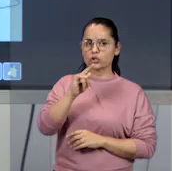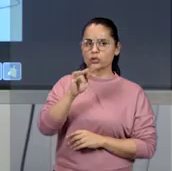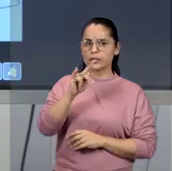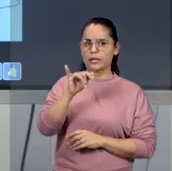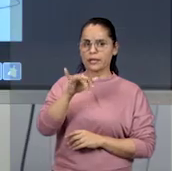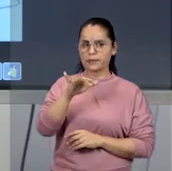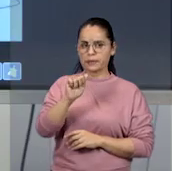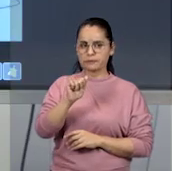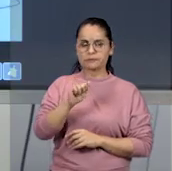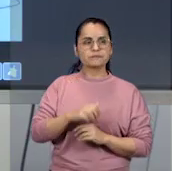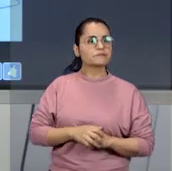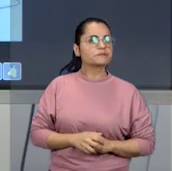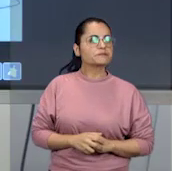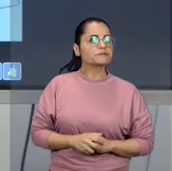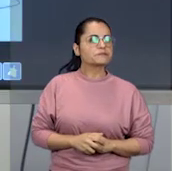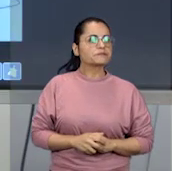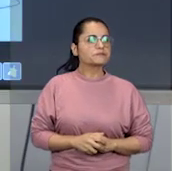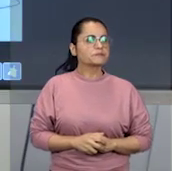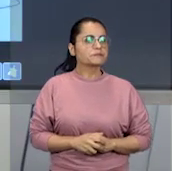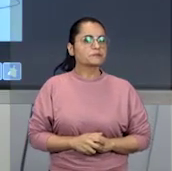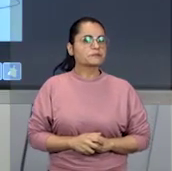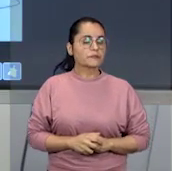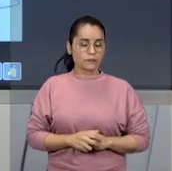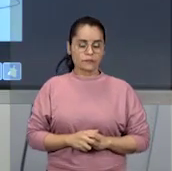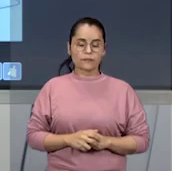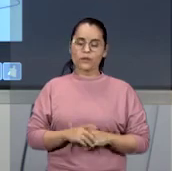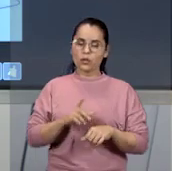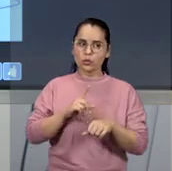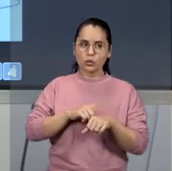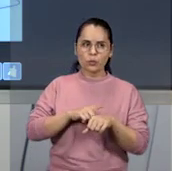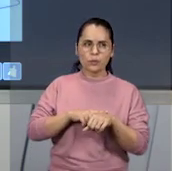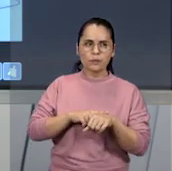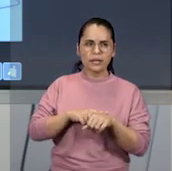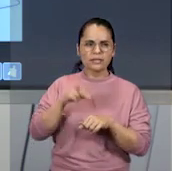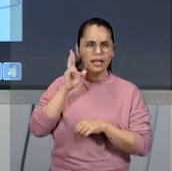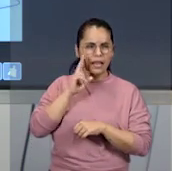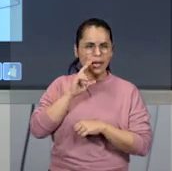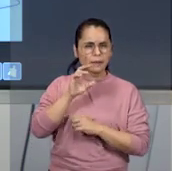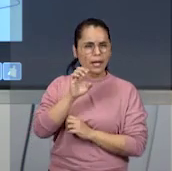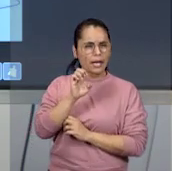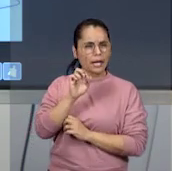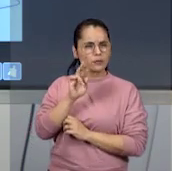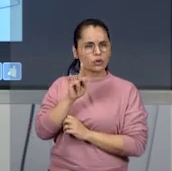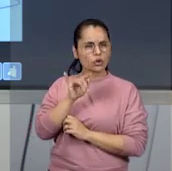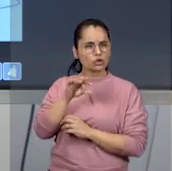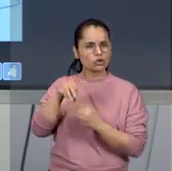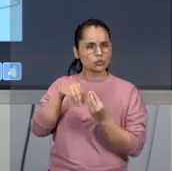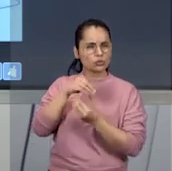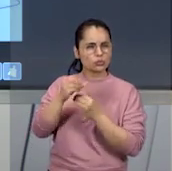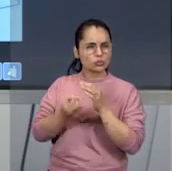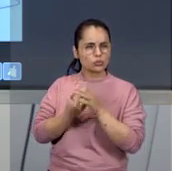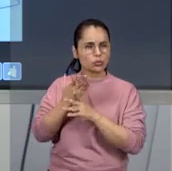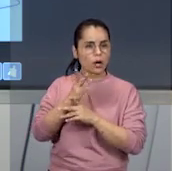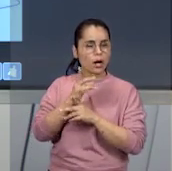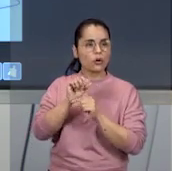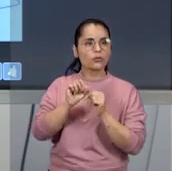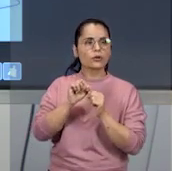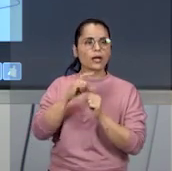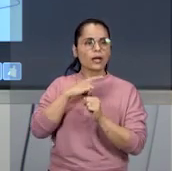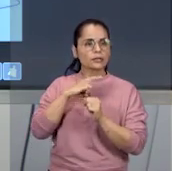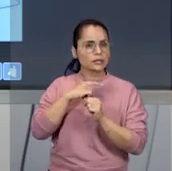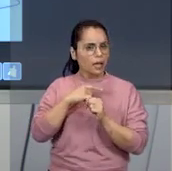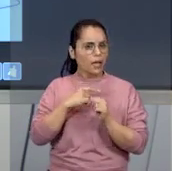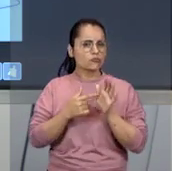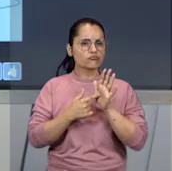na ectoderme, tá? Durante a neurulação, lembra da embriologia lá? A qual se enrola e forma um tubo